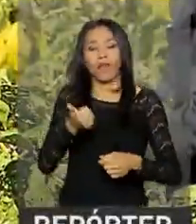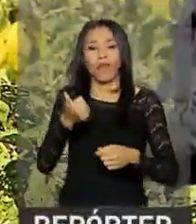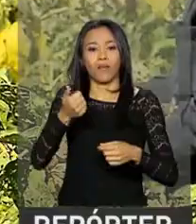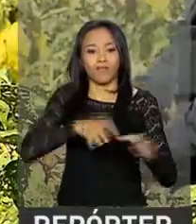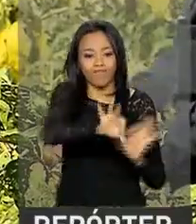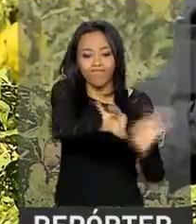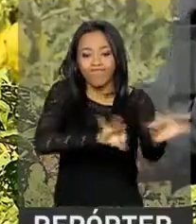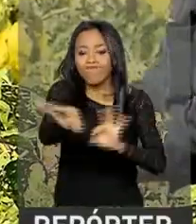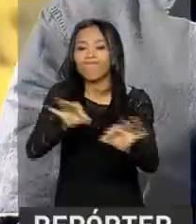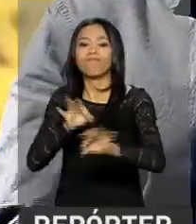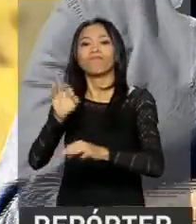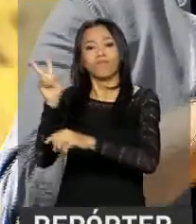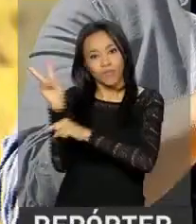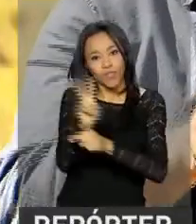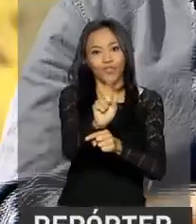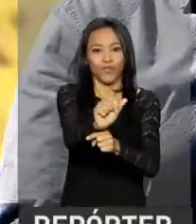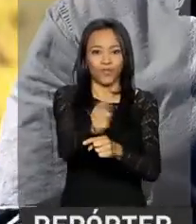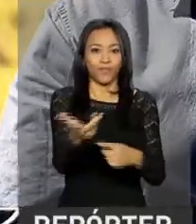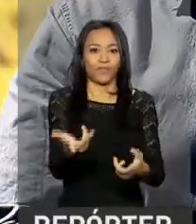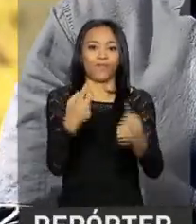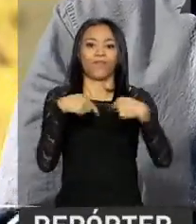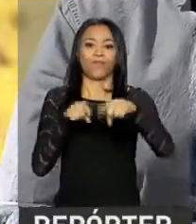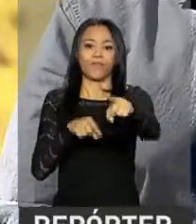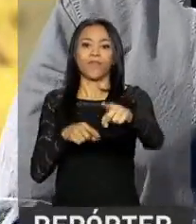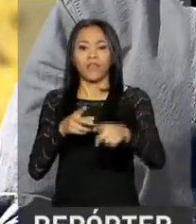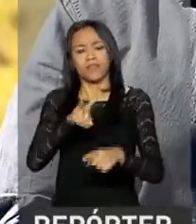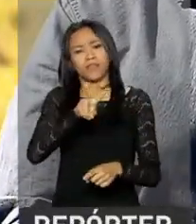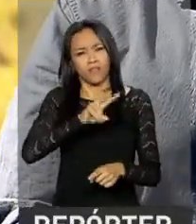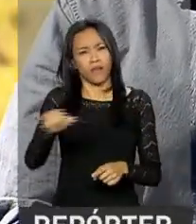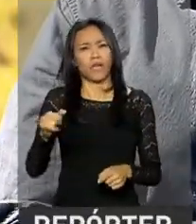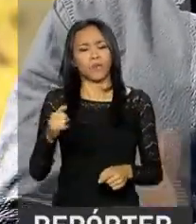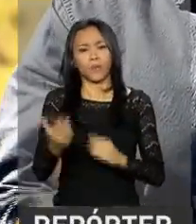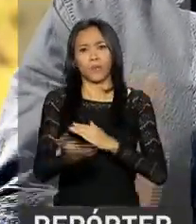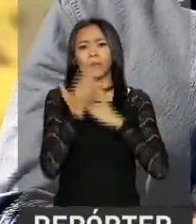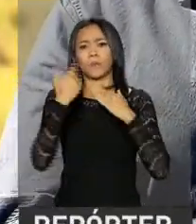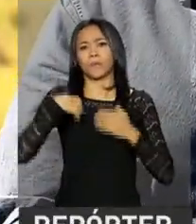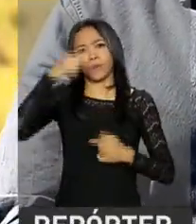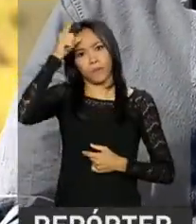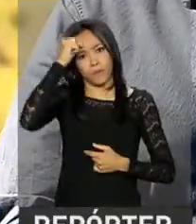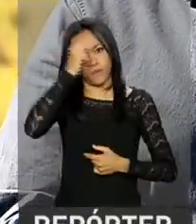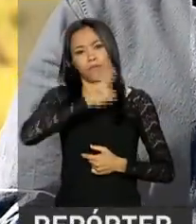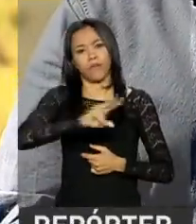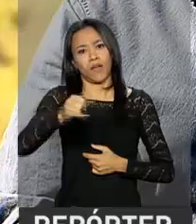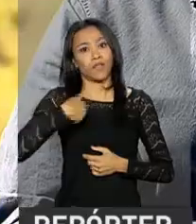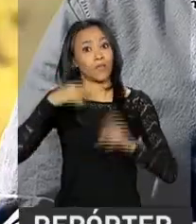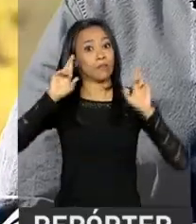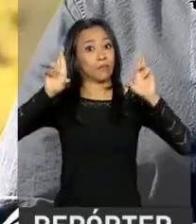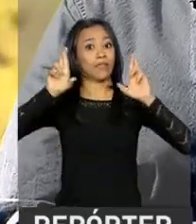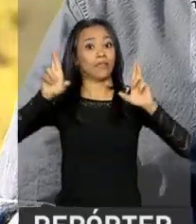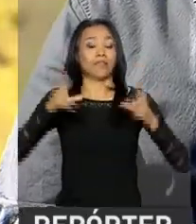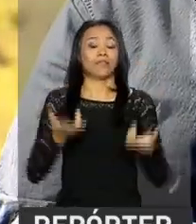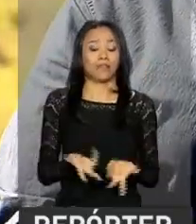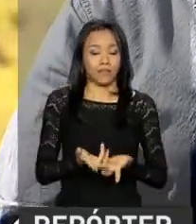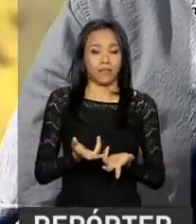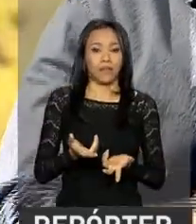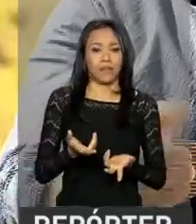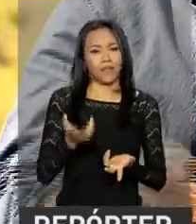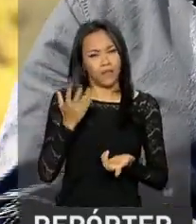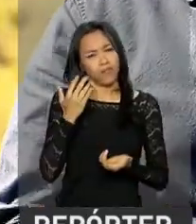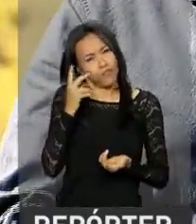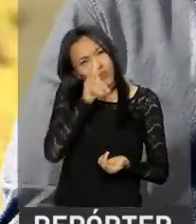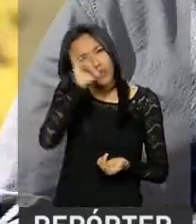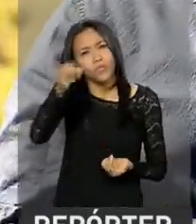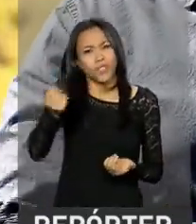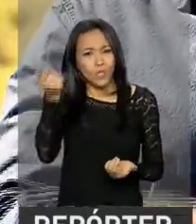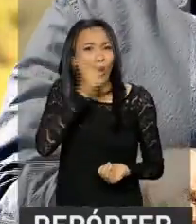recursos da propriedade eu acho que vai ser um divisor de águas e essa esperança não é só esperar que algum dia